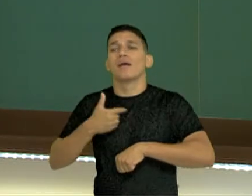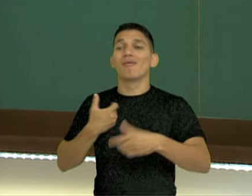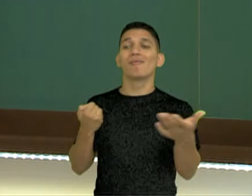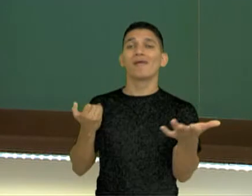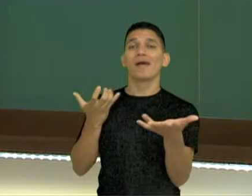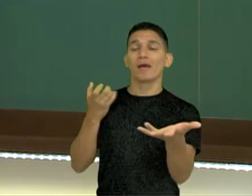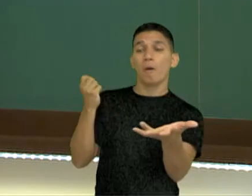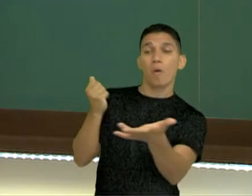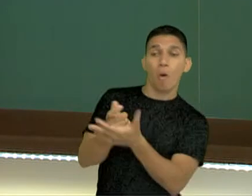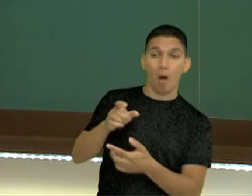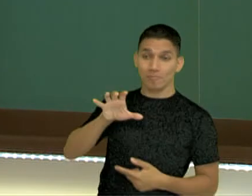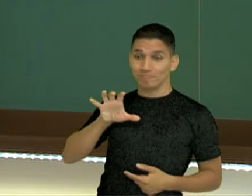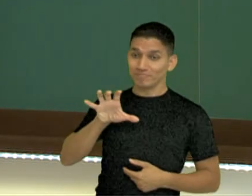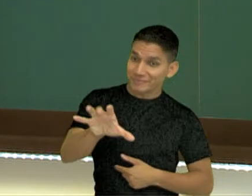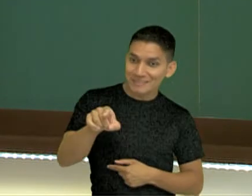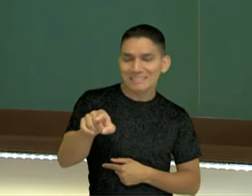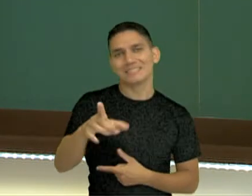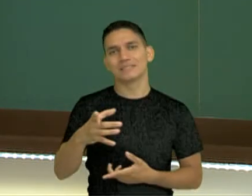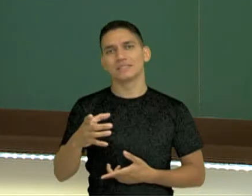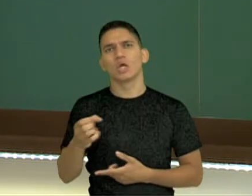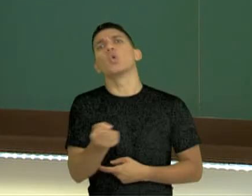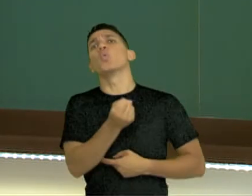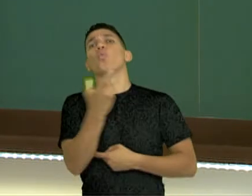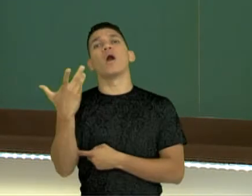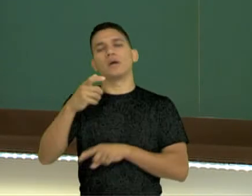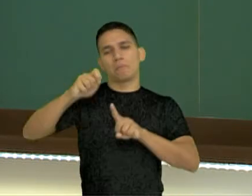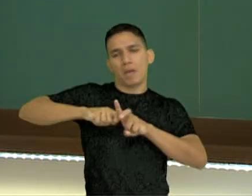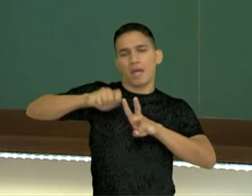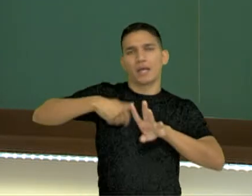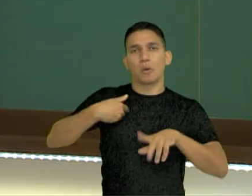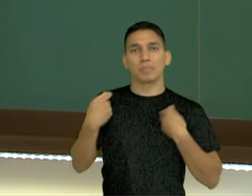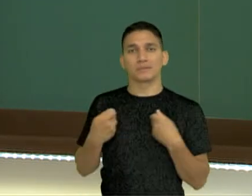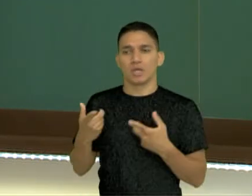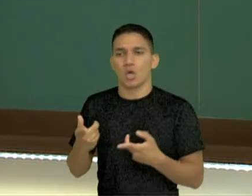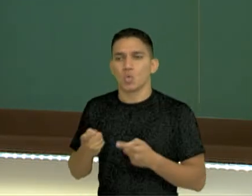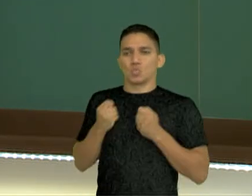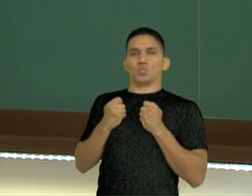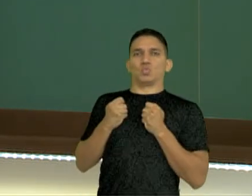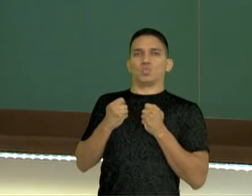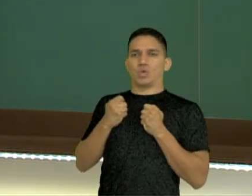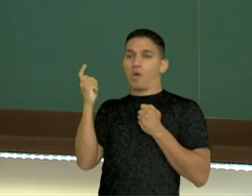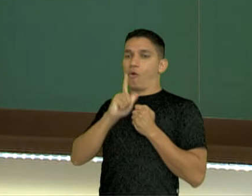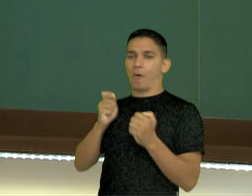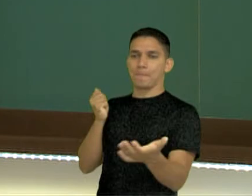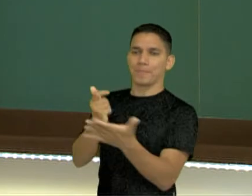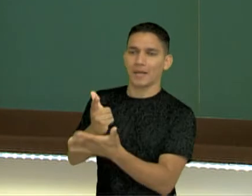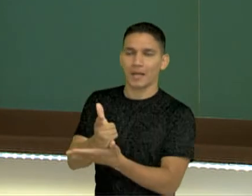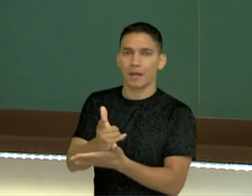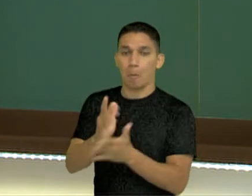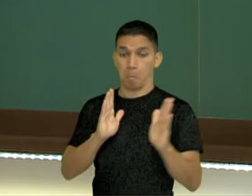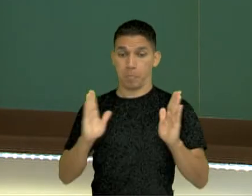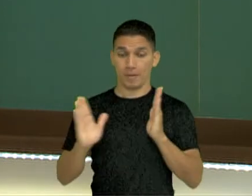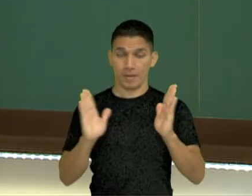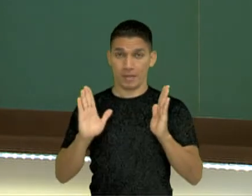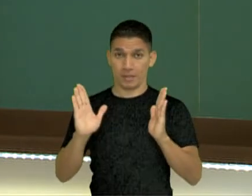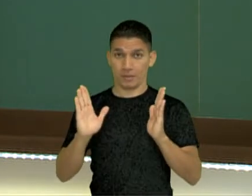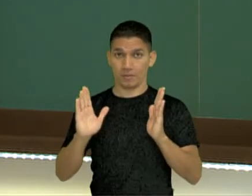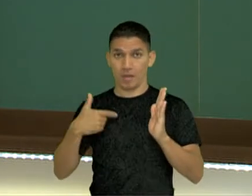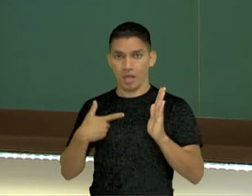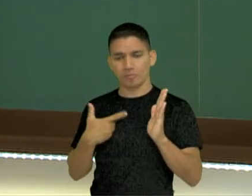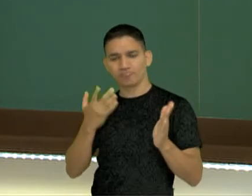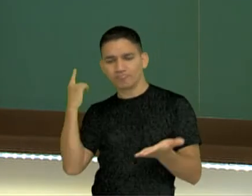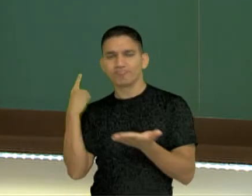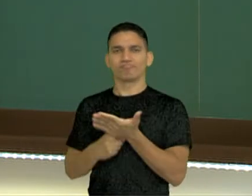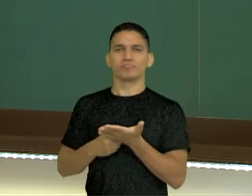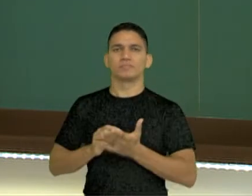produto? Quanto eu preciso poupar por mês para adquirir esse produto dentro do prazo que eu estipulei?